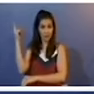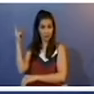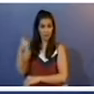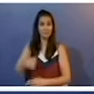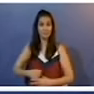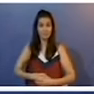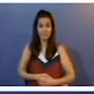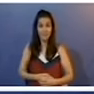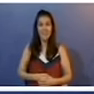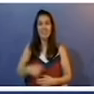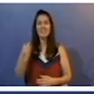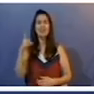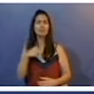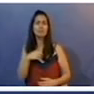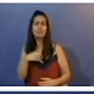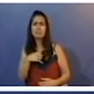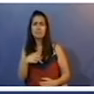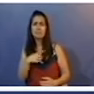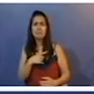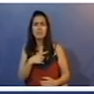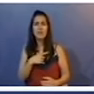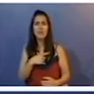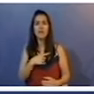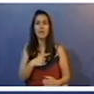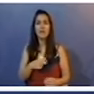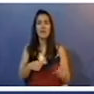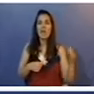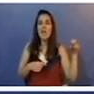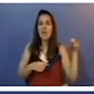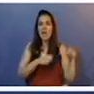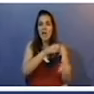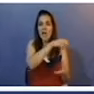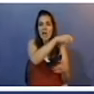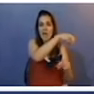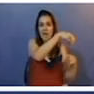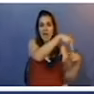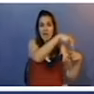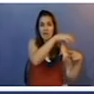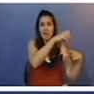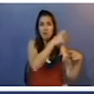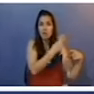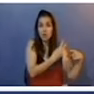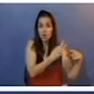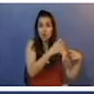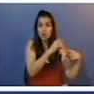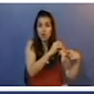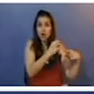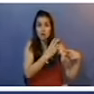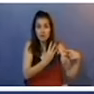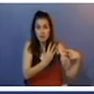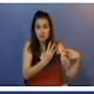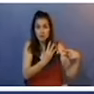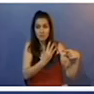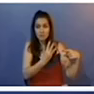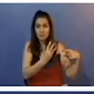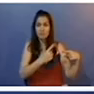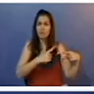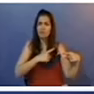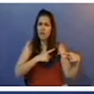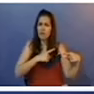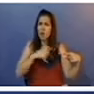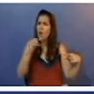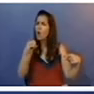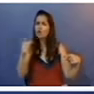aqui nesses óxidos moleculares, nós temos o N2O3. Então, a quantidade de oxigênio é 3, então